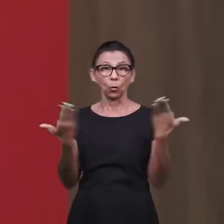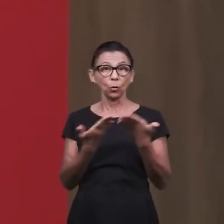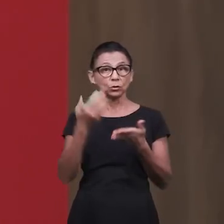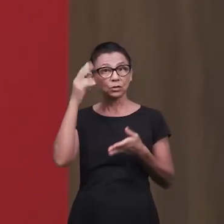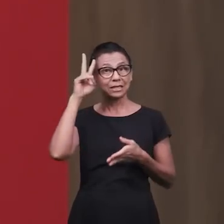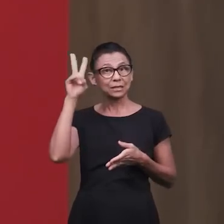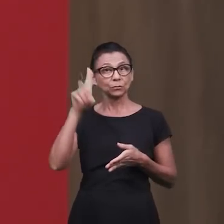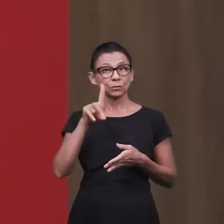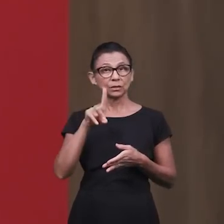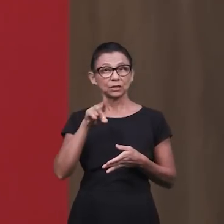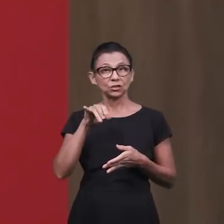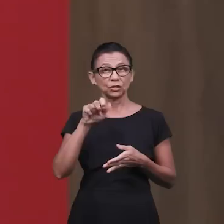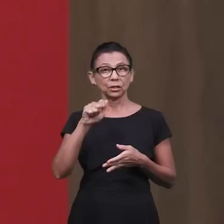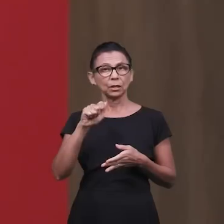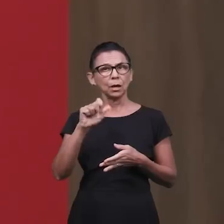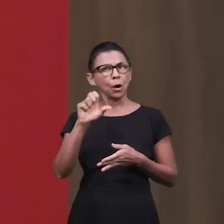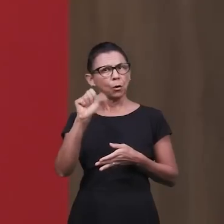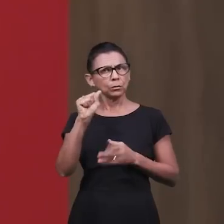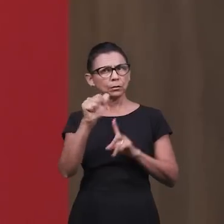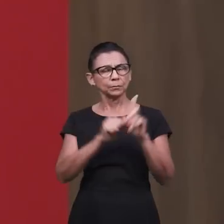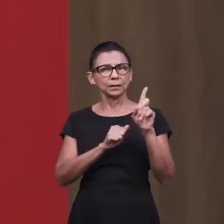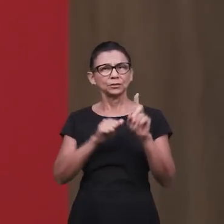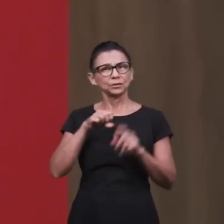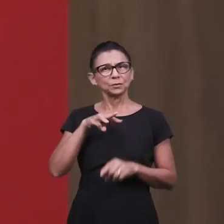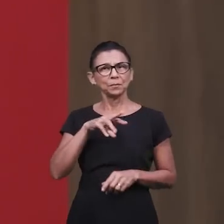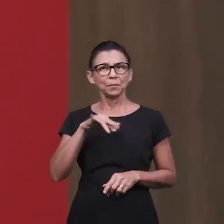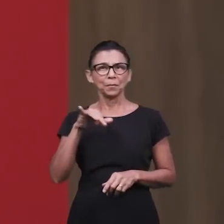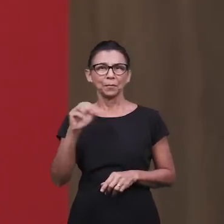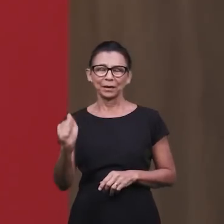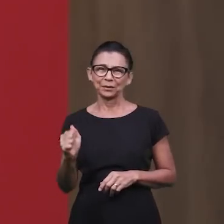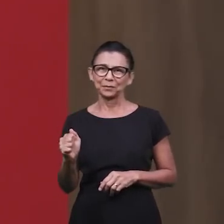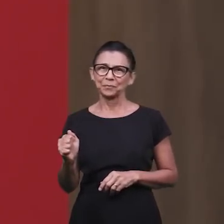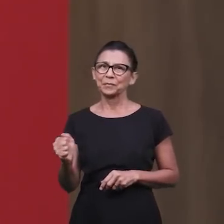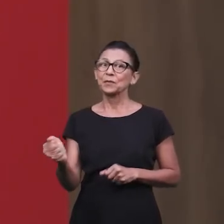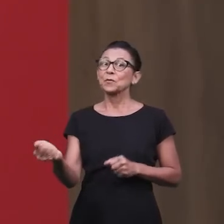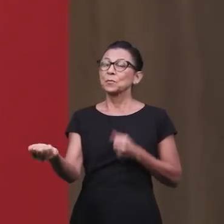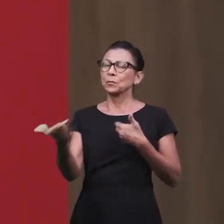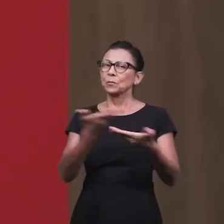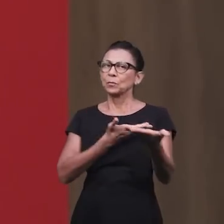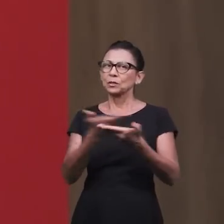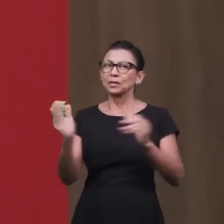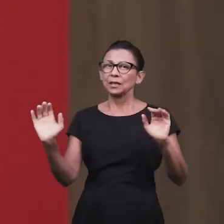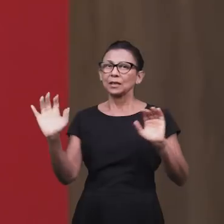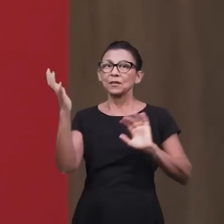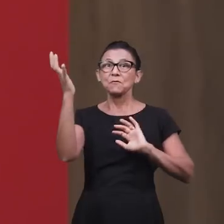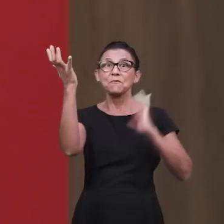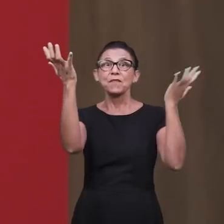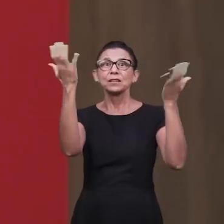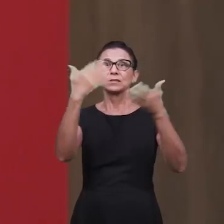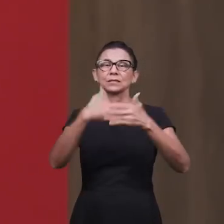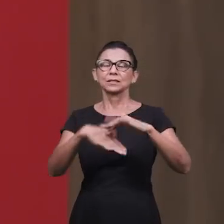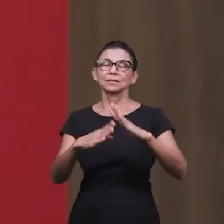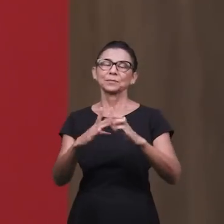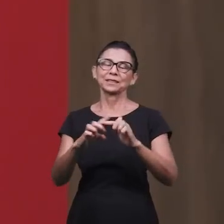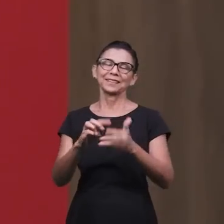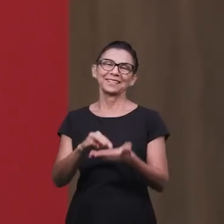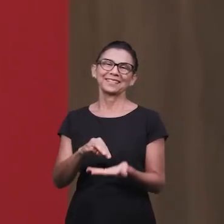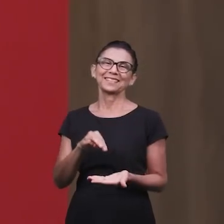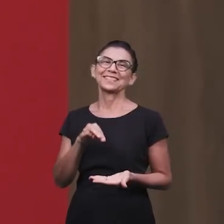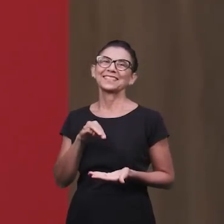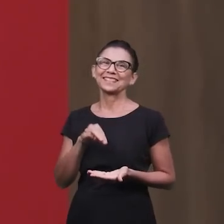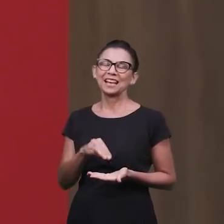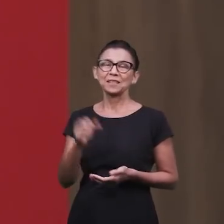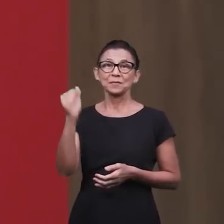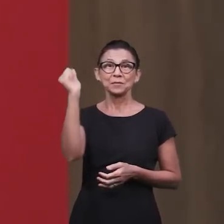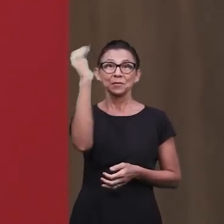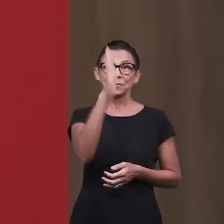segunda-feira, dia 8 de maio, e a partir de agora vamos compartilhar com você diversos eventos que aconteceram nas igrejas Cristã